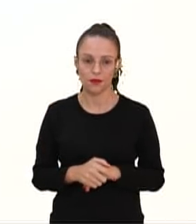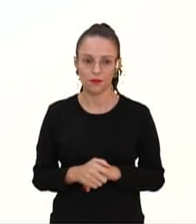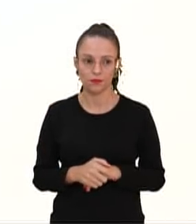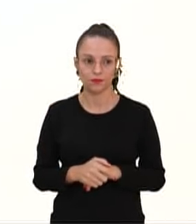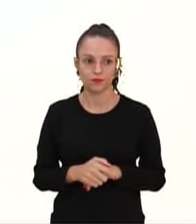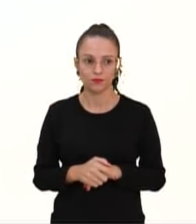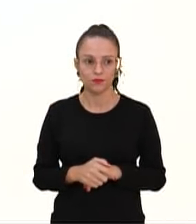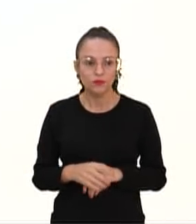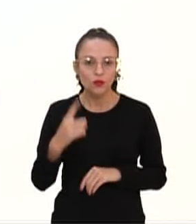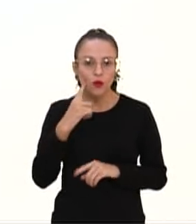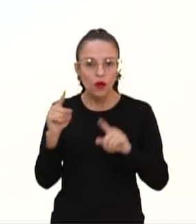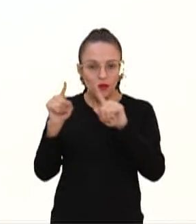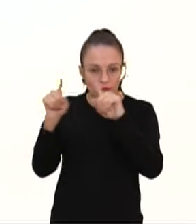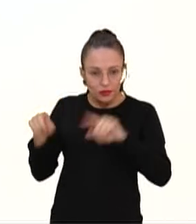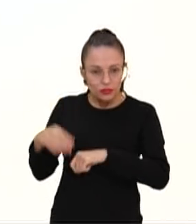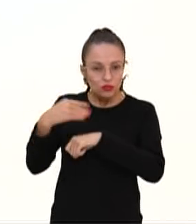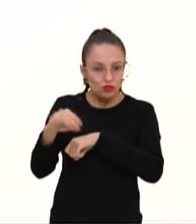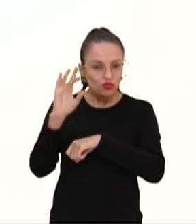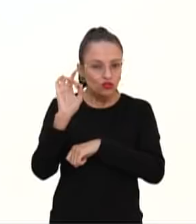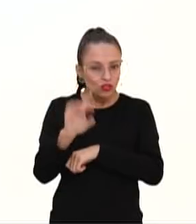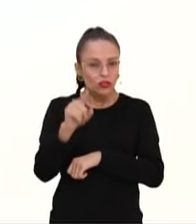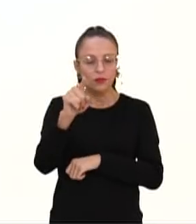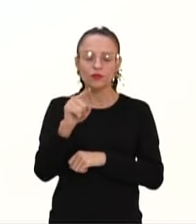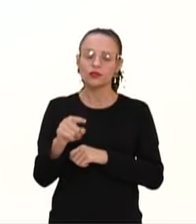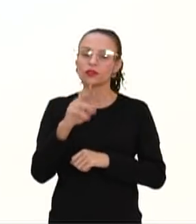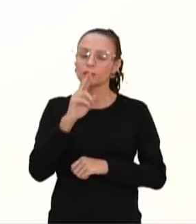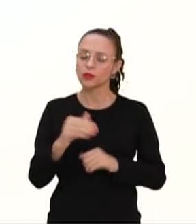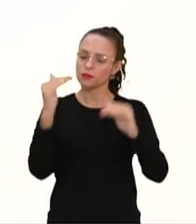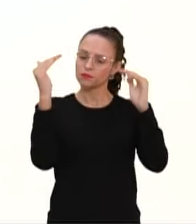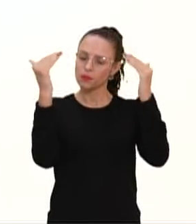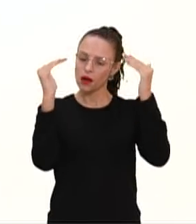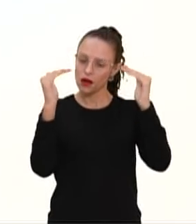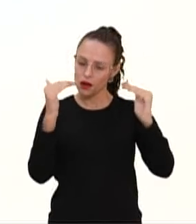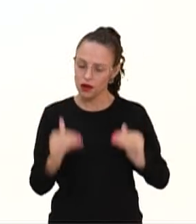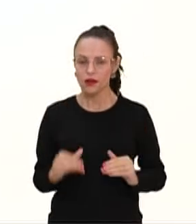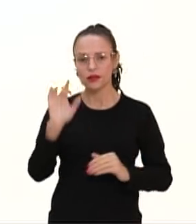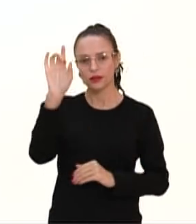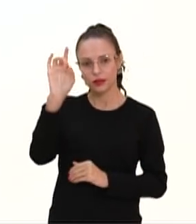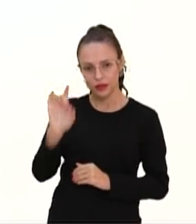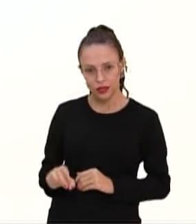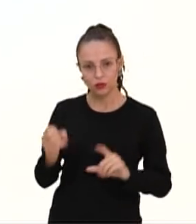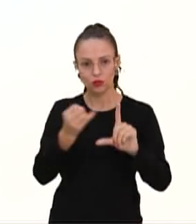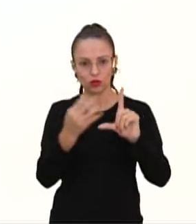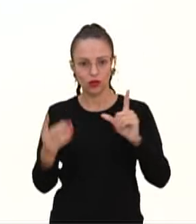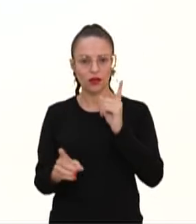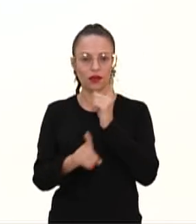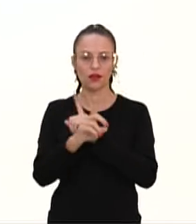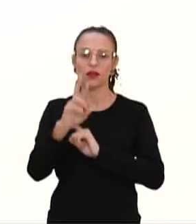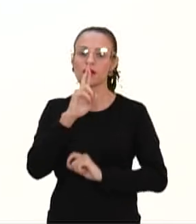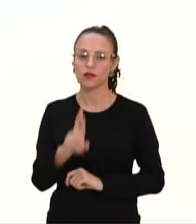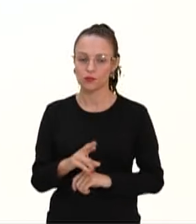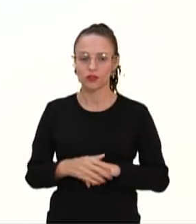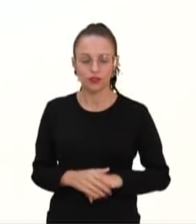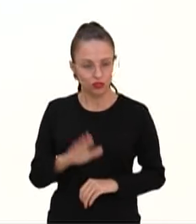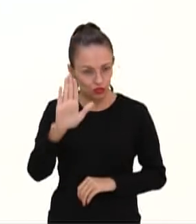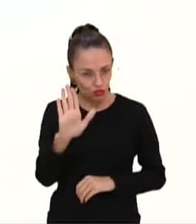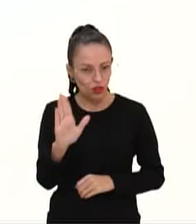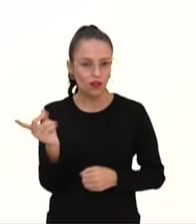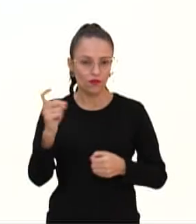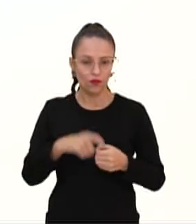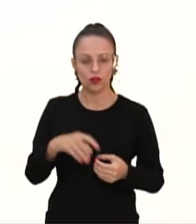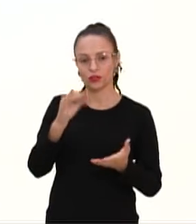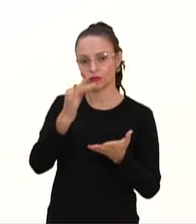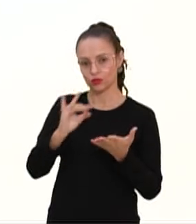Fica os lembretes na tela para você resolver passo a passo cada um dos logaritmos e achar a resposta final. Já volto